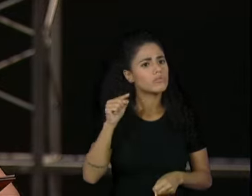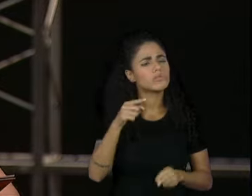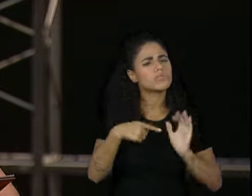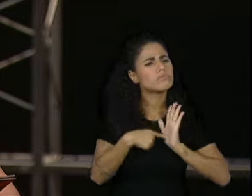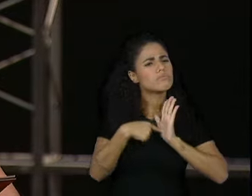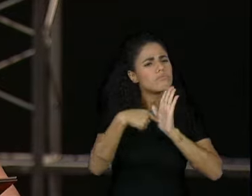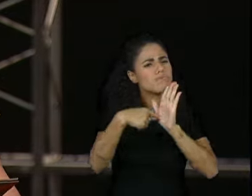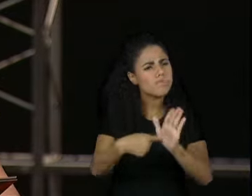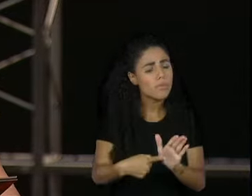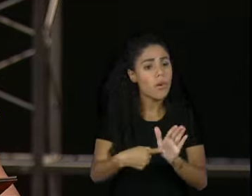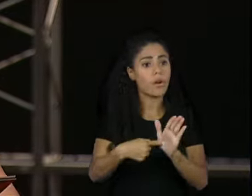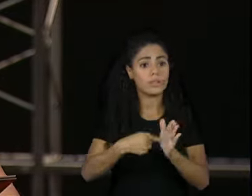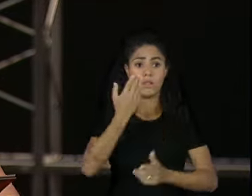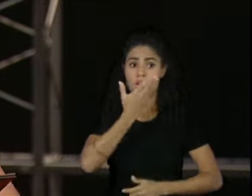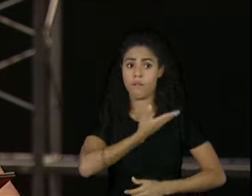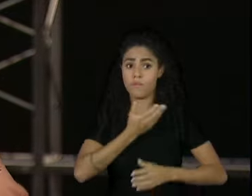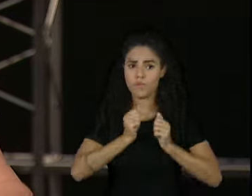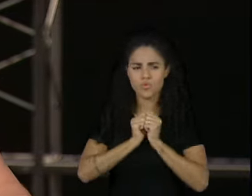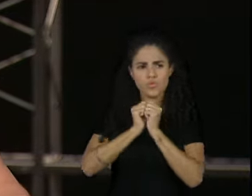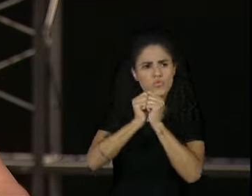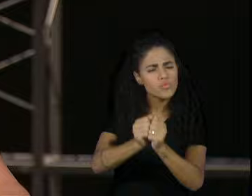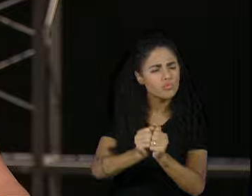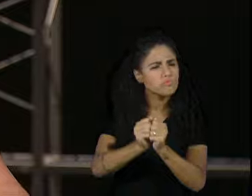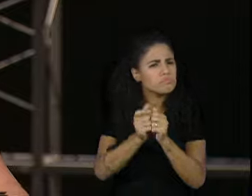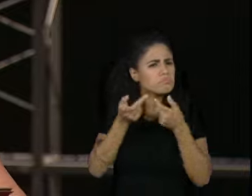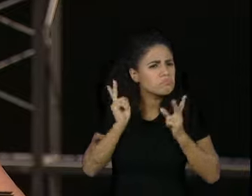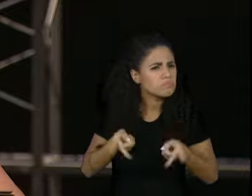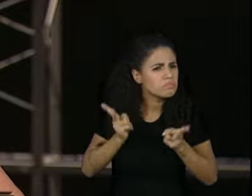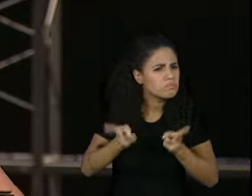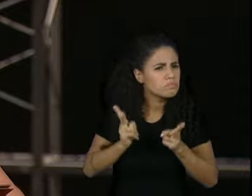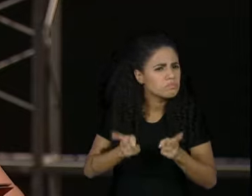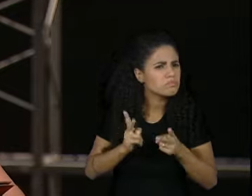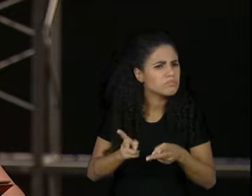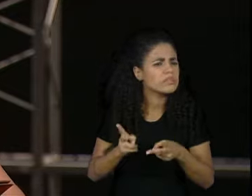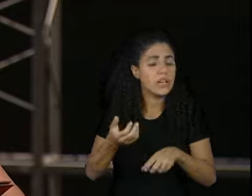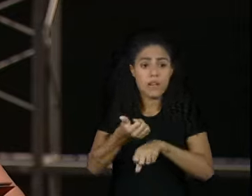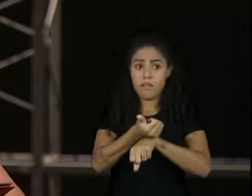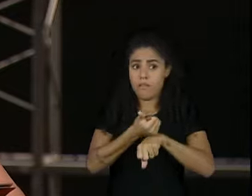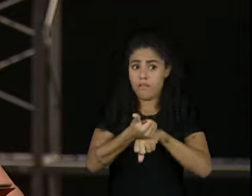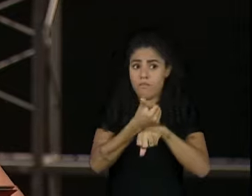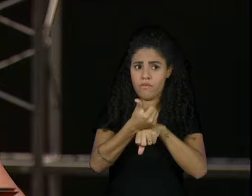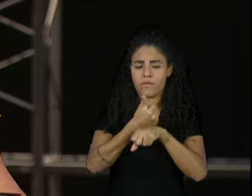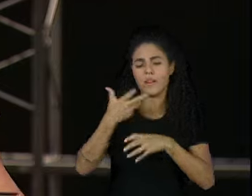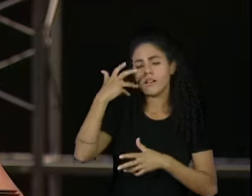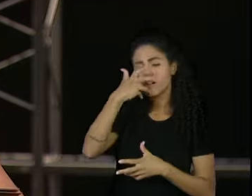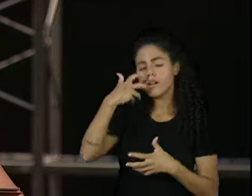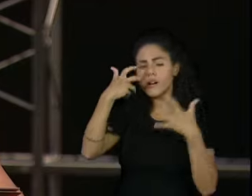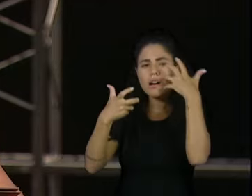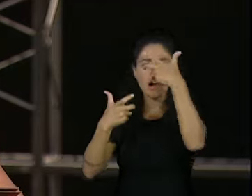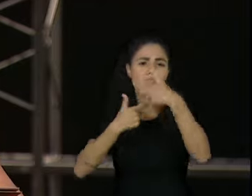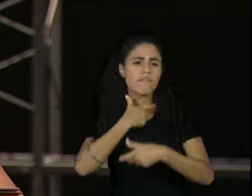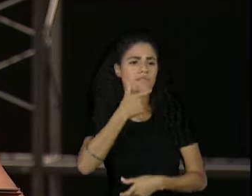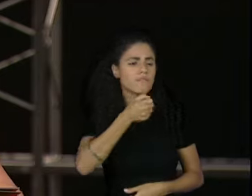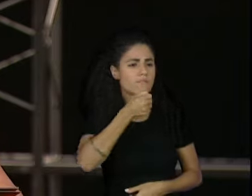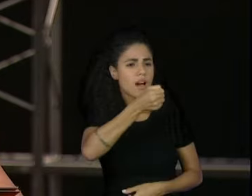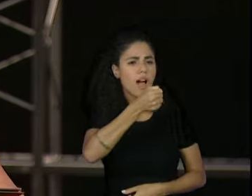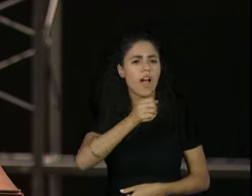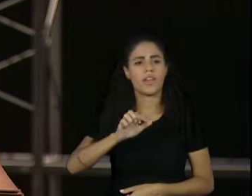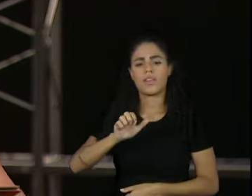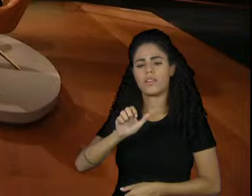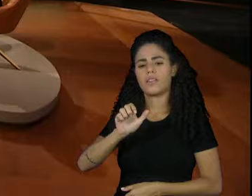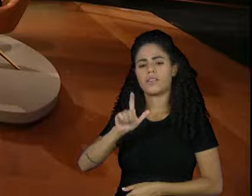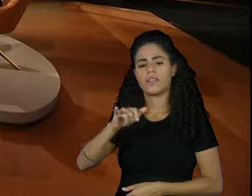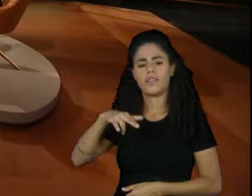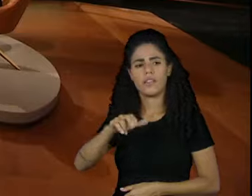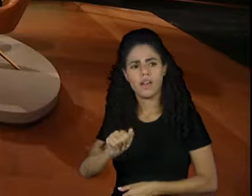frequentemente ao lado de colegas aí como você, né, que tem uma grande carreira na música. Doris Monteiro, Eliana Pittman,